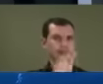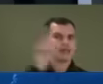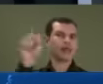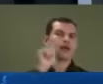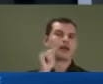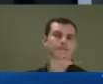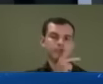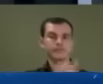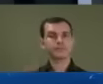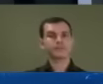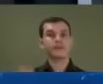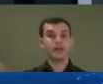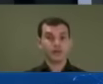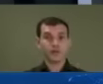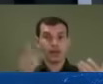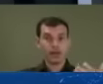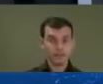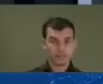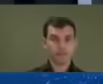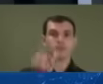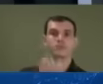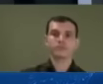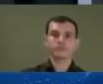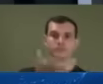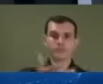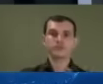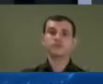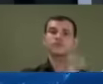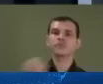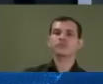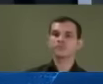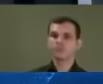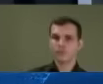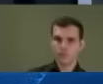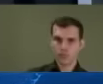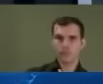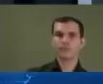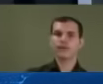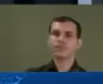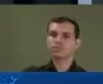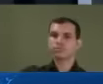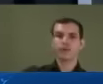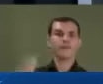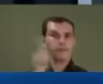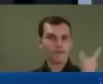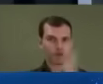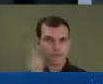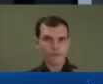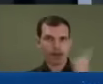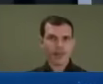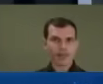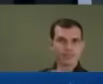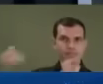destacar, para esses servidores novos e para os anteriores, as conquistas que foram asseguradas até agora.